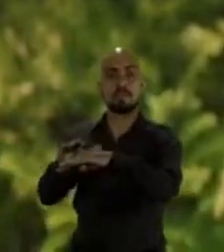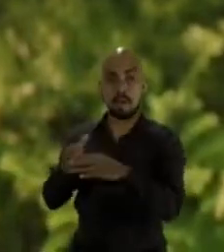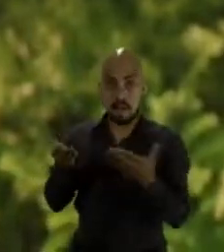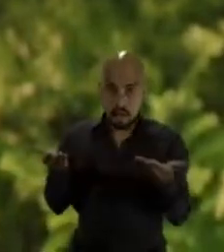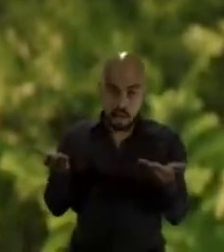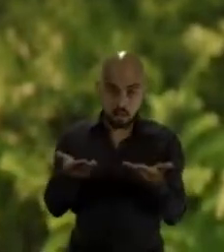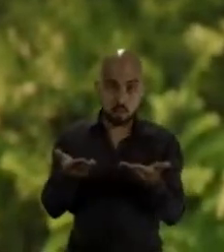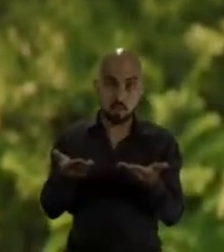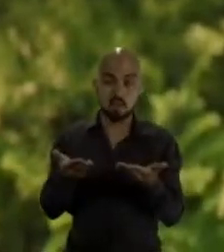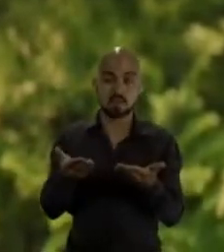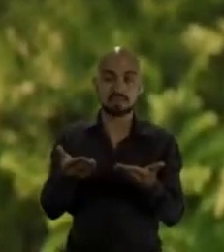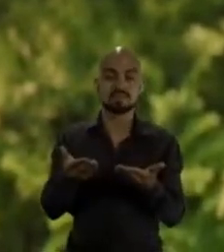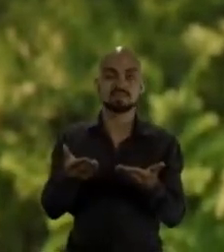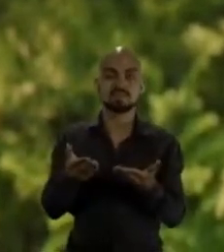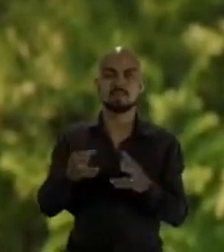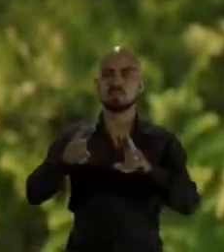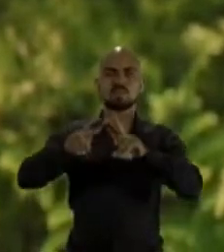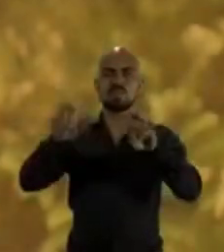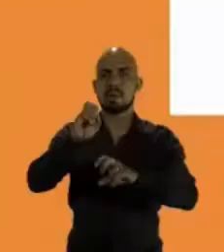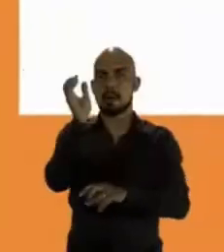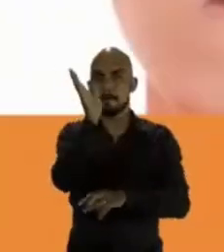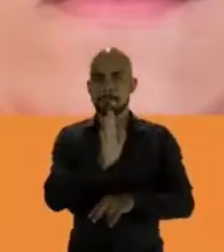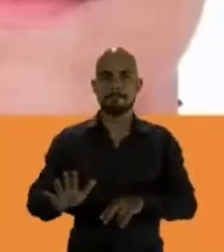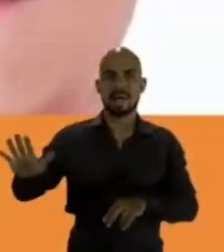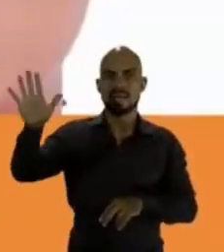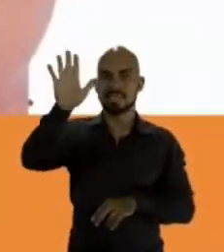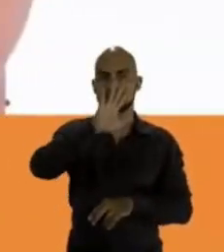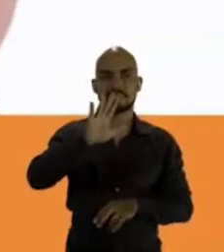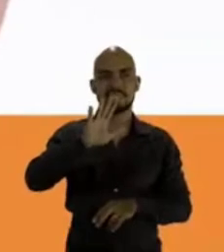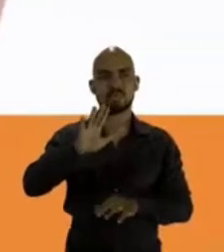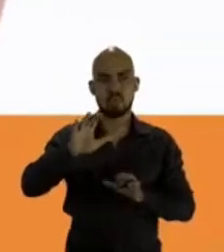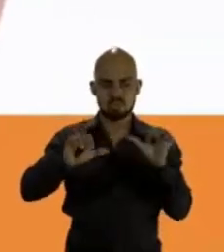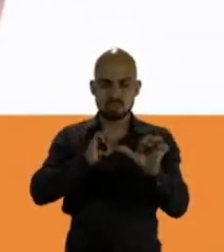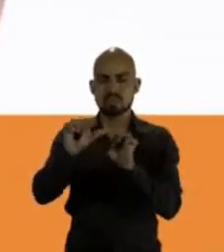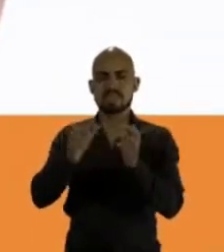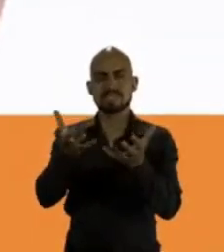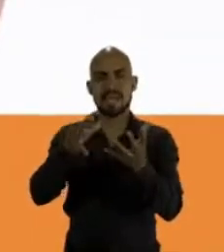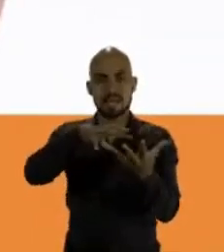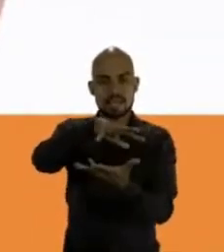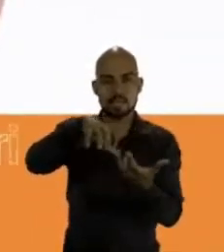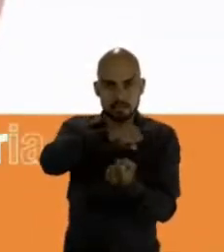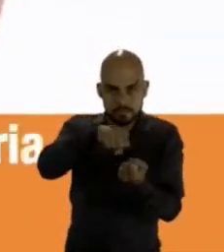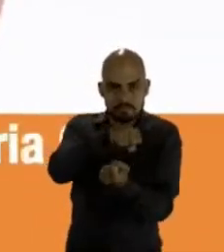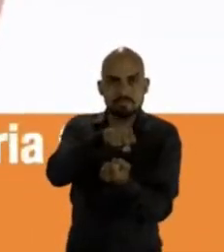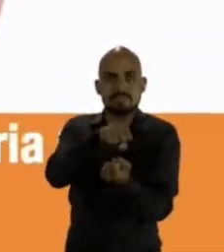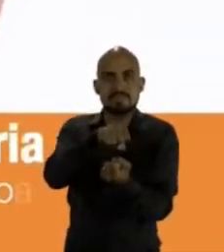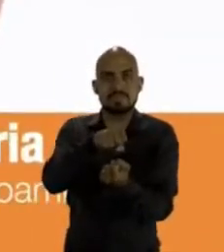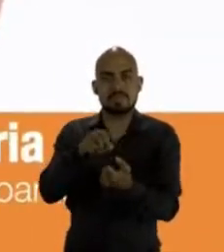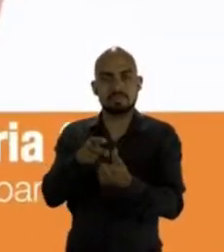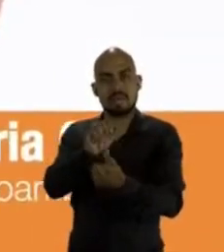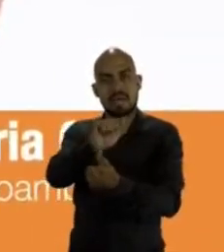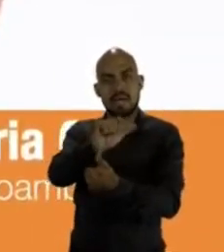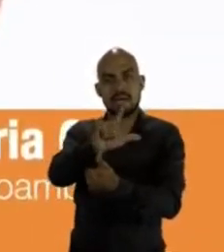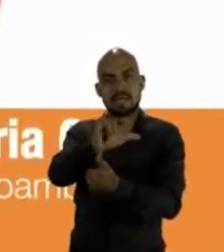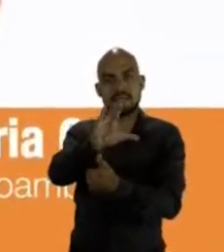comigo aqui no palco para falar sobre o Brasil como agente da transformação na sustentabilidade. Alice